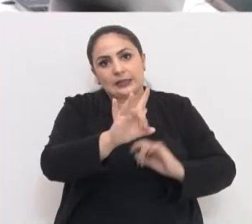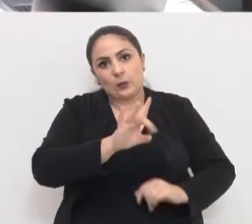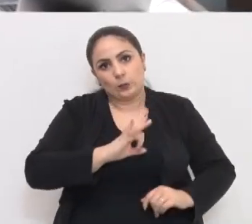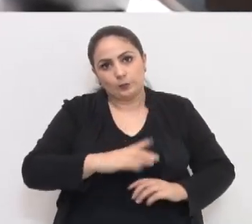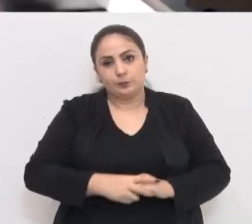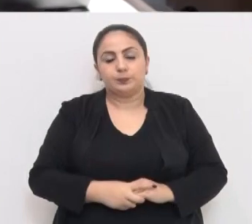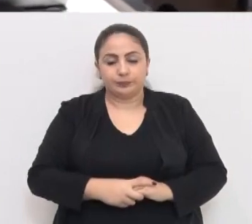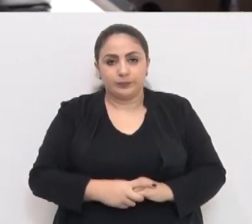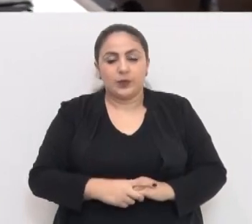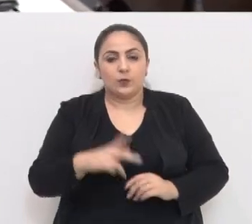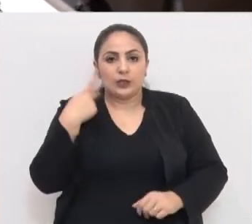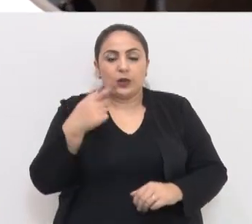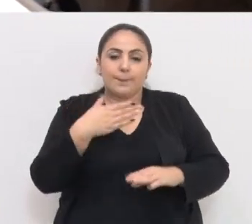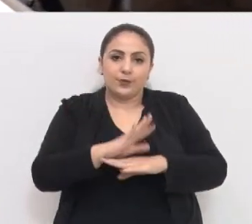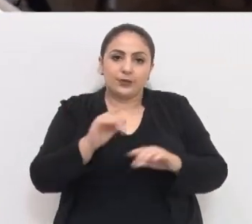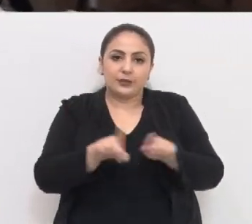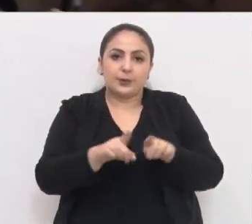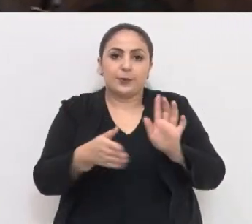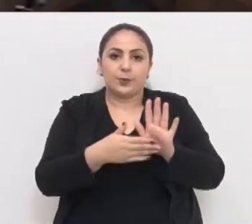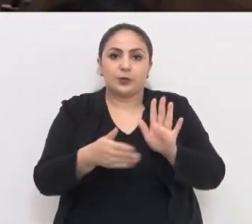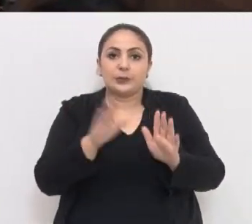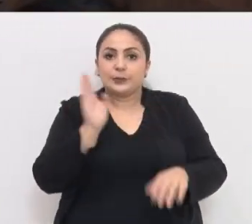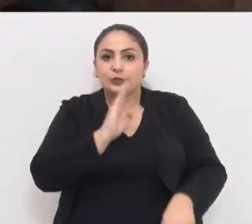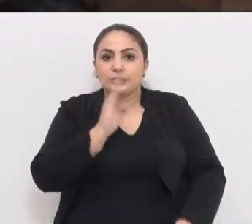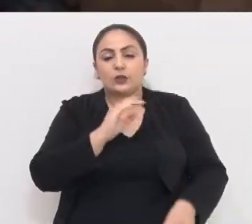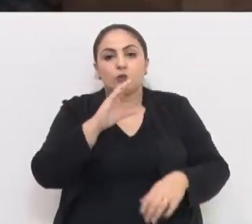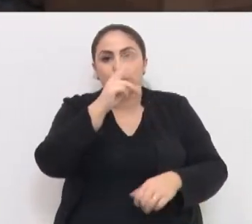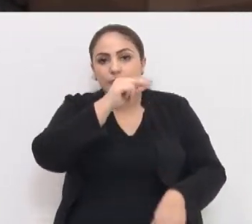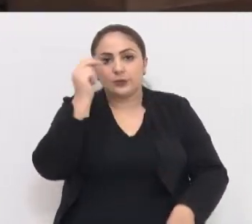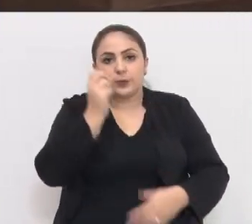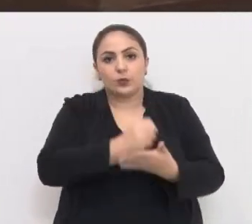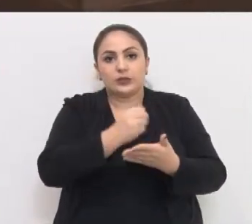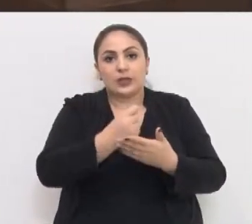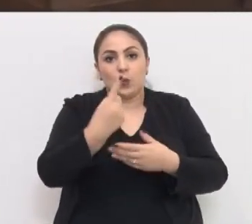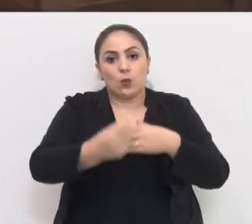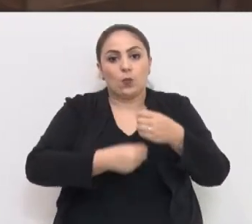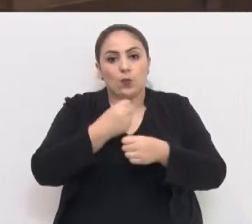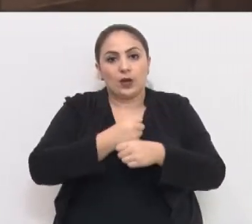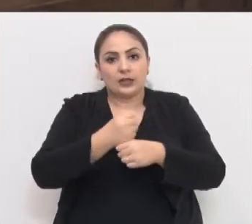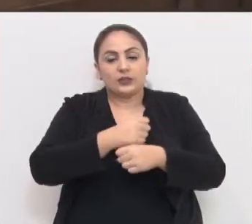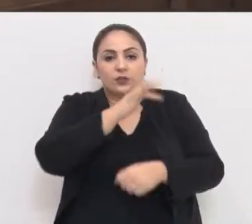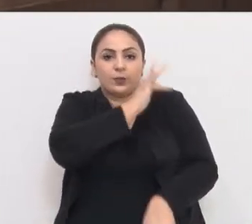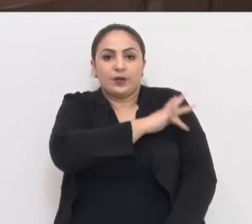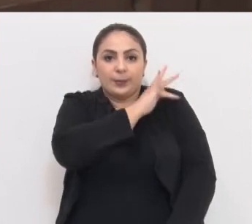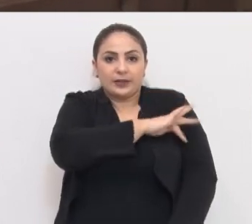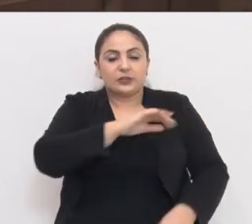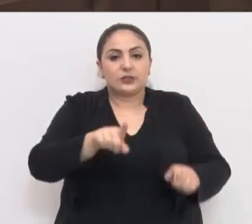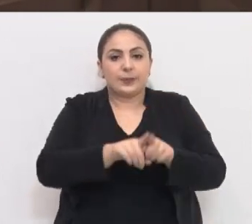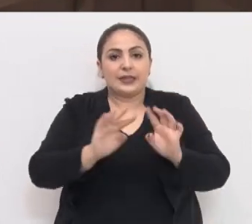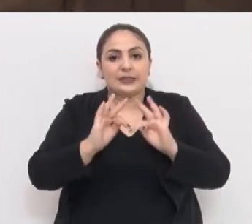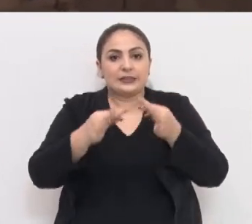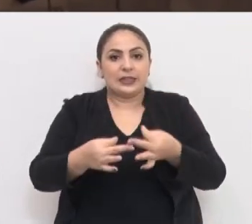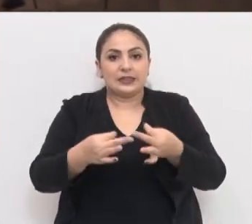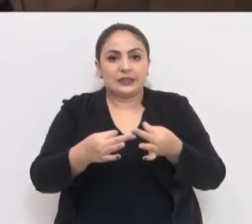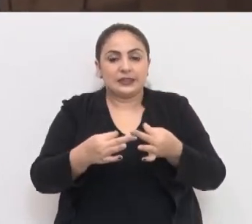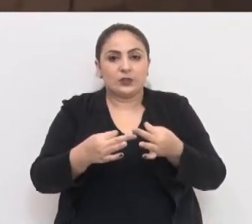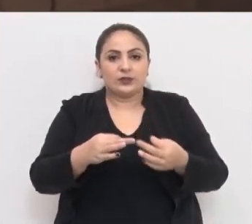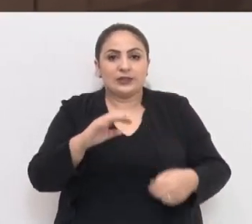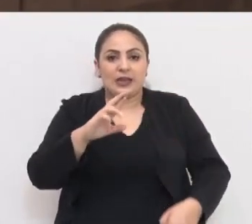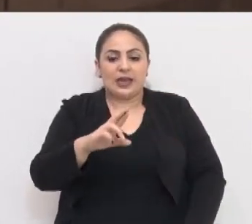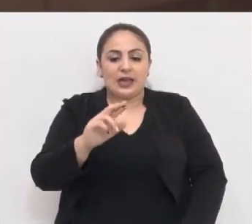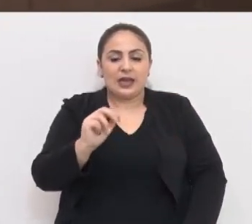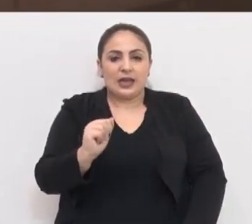Os vereadores também aprovaram a proposta emergencial do município de contratar por 1 ano farmacêuticos e